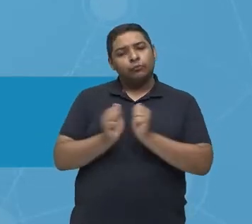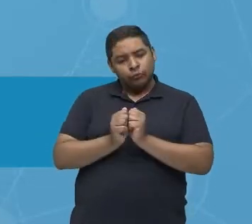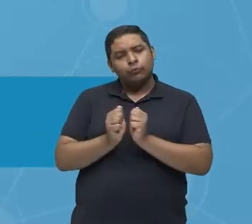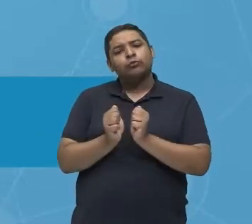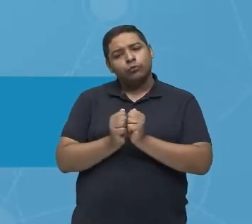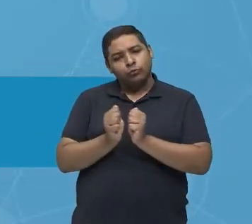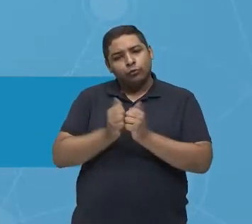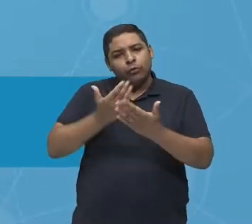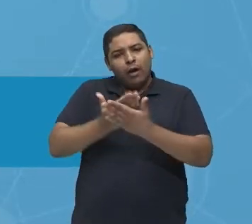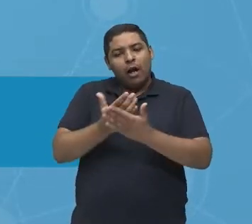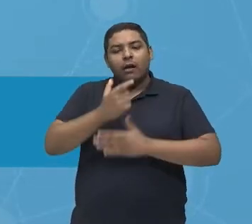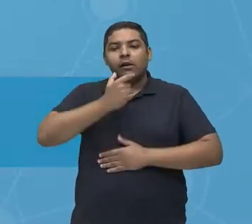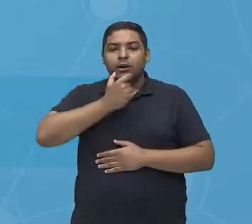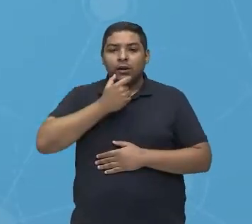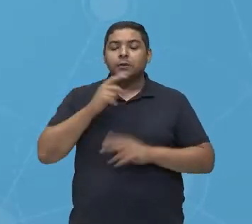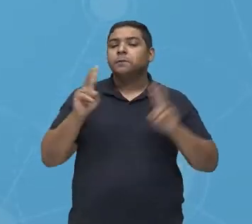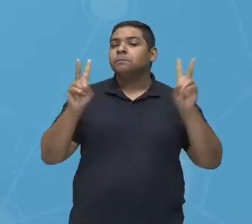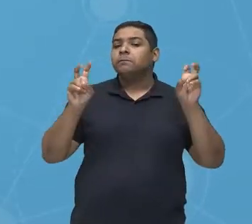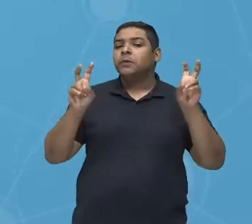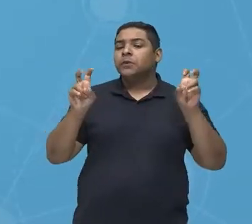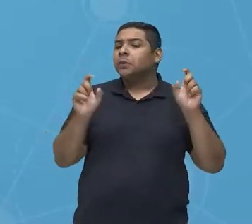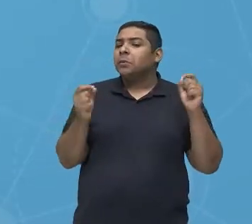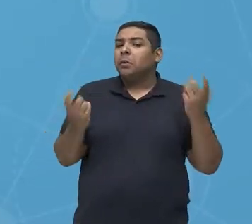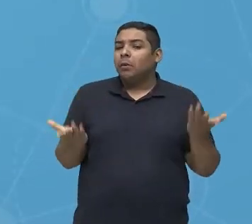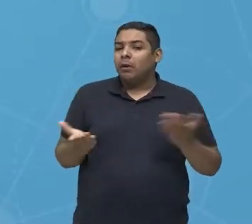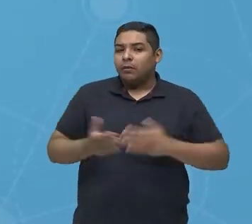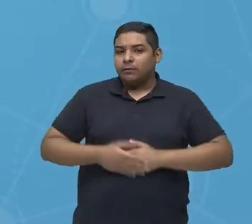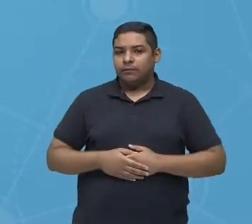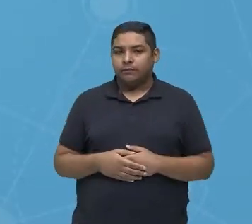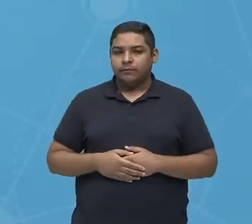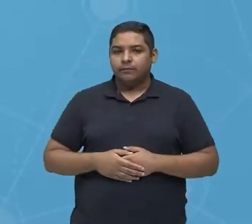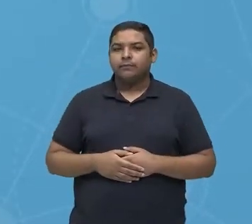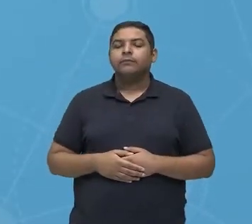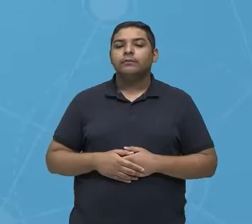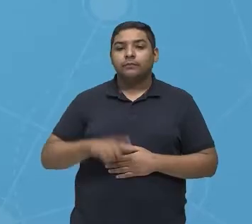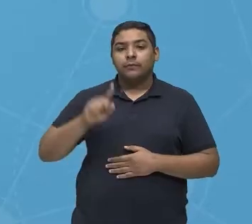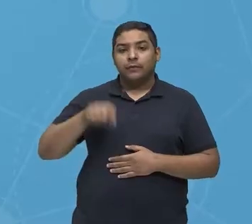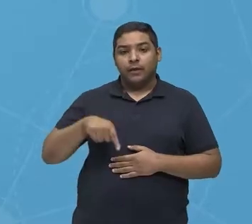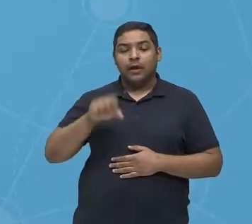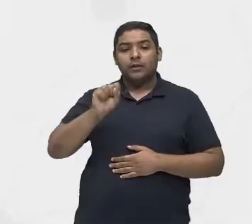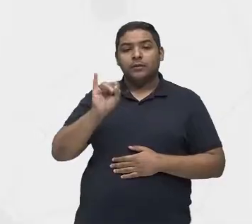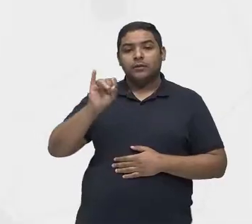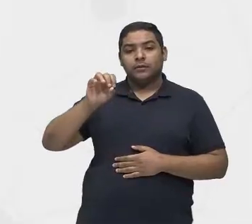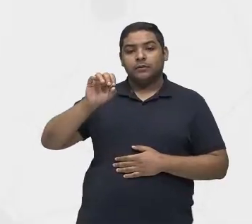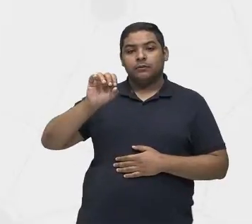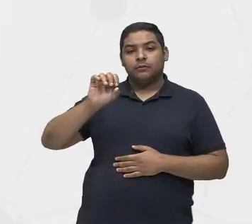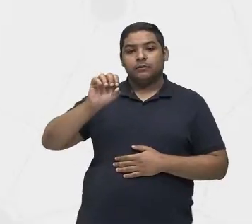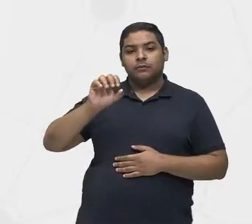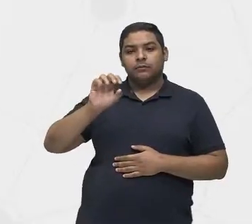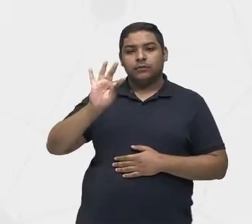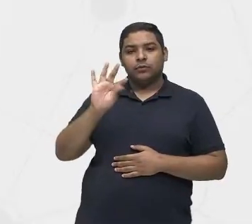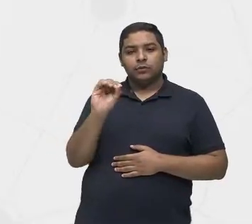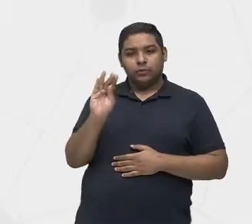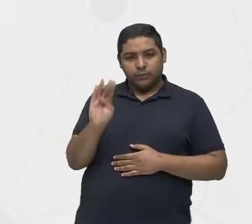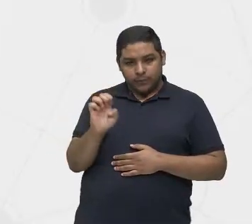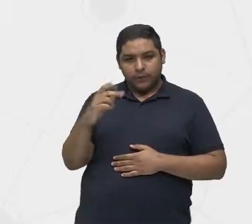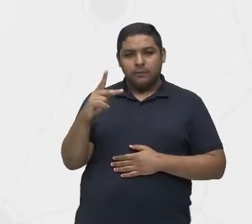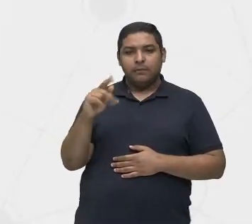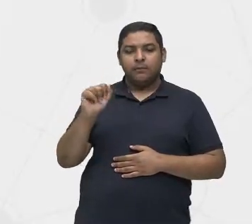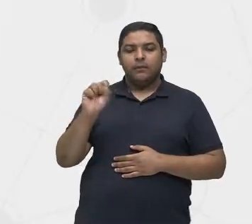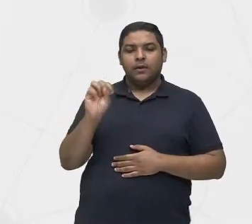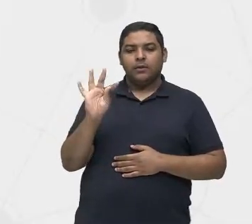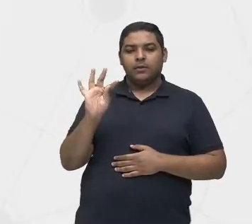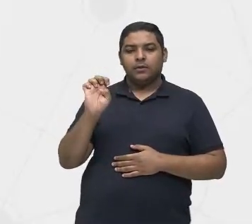de hoje, que vai tratar aí ainda do simple present, aliás, do simple verbo to be, só que na sua forma